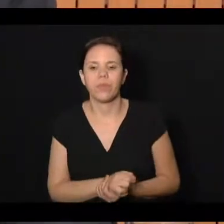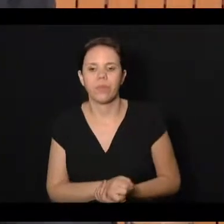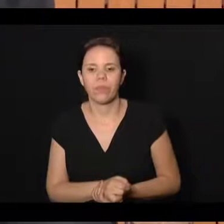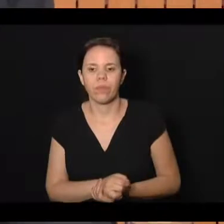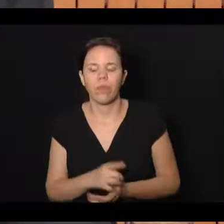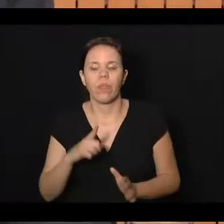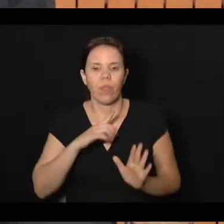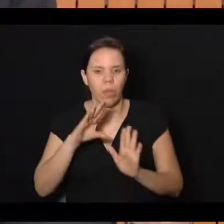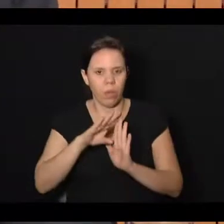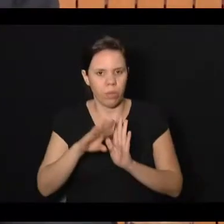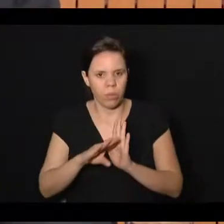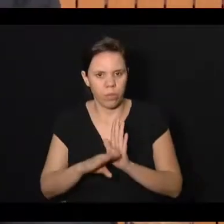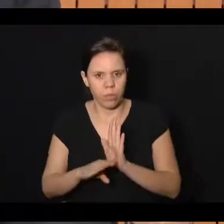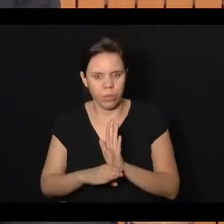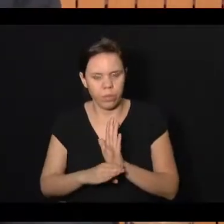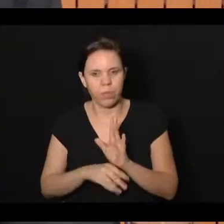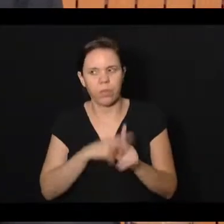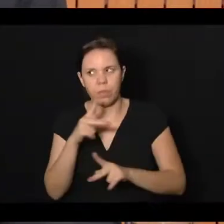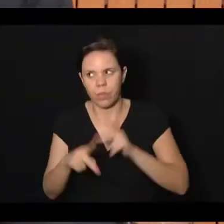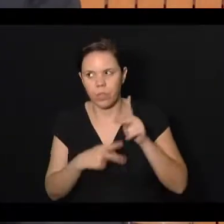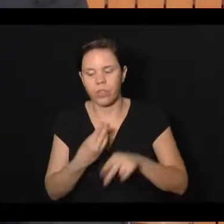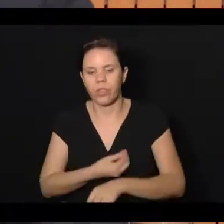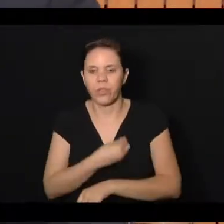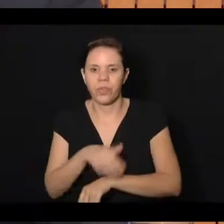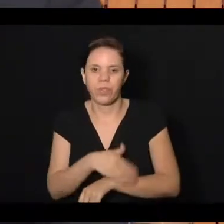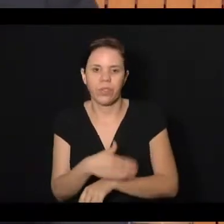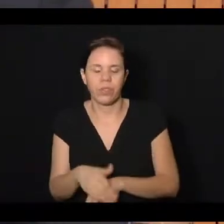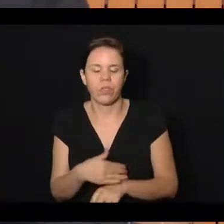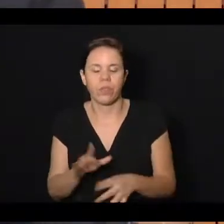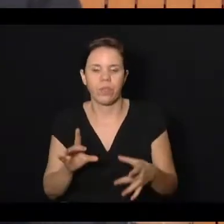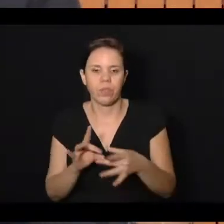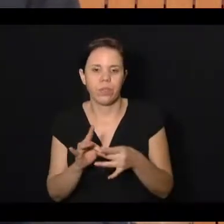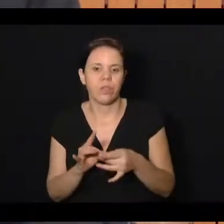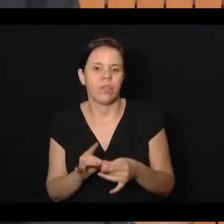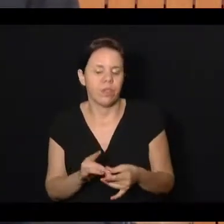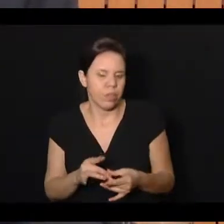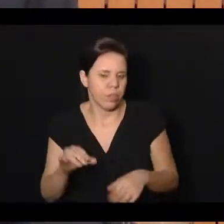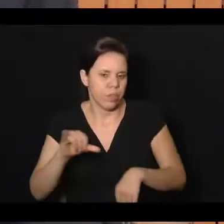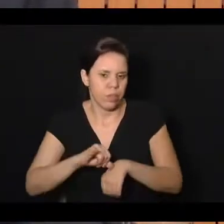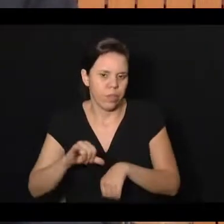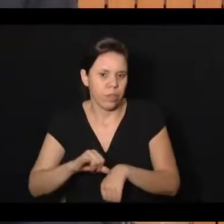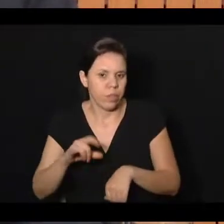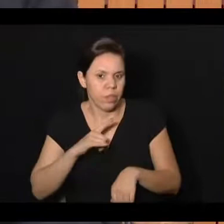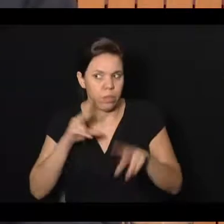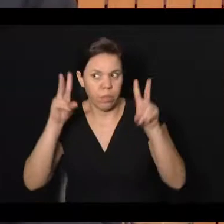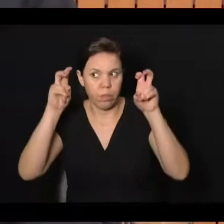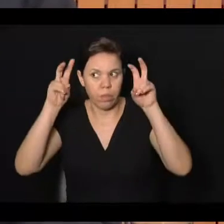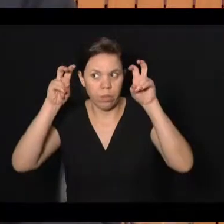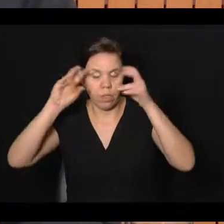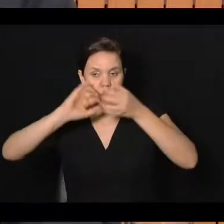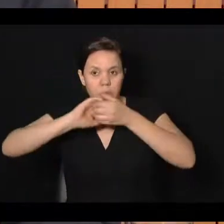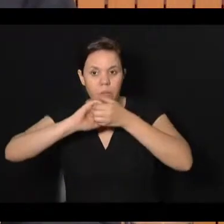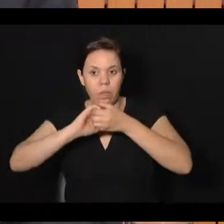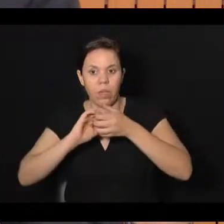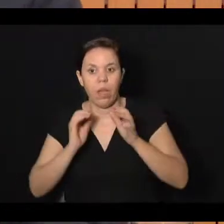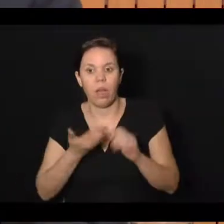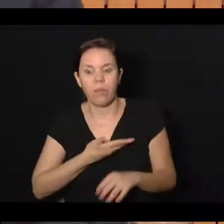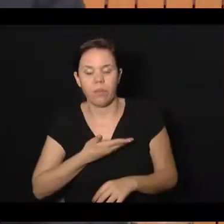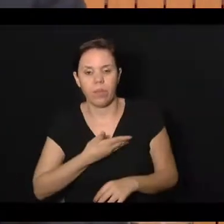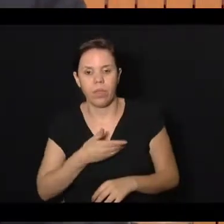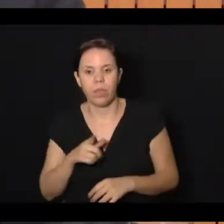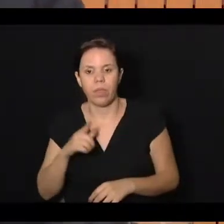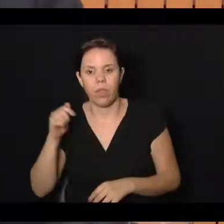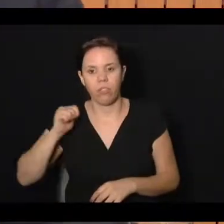de atenção à população em situação de rua parceiro da cidade mão amiga e ela tem aqui o ela concede uma bolsa